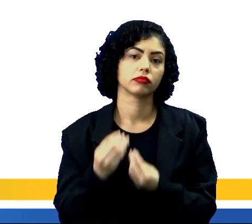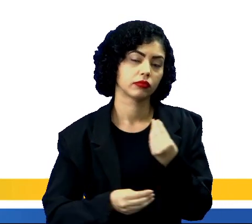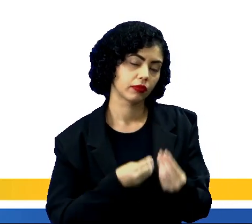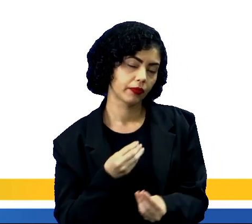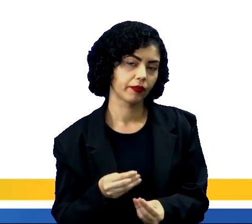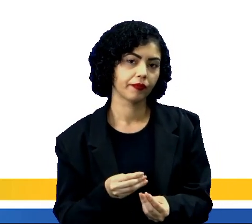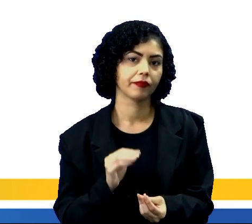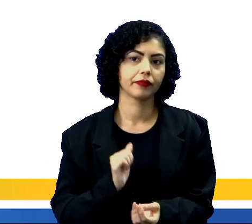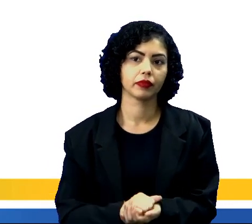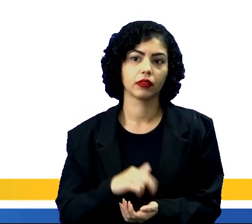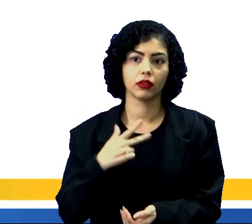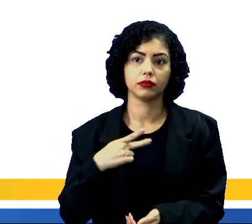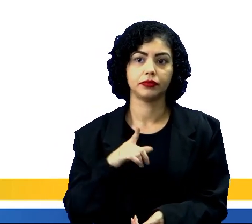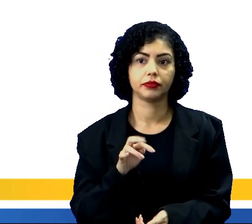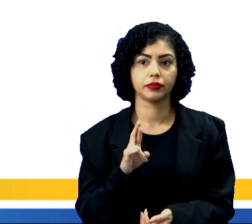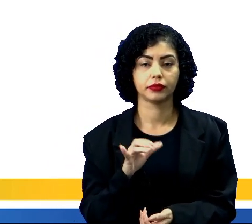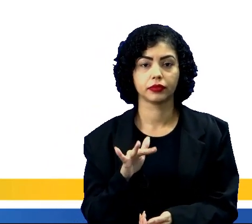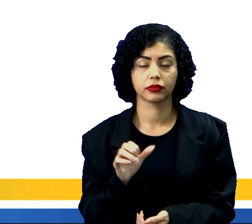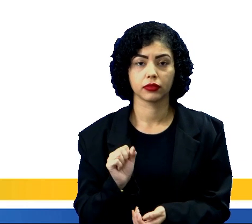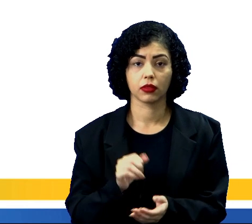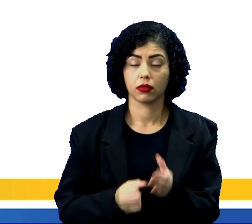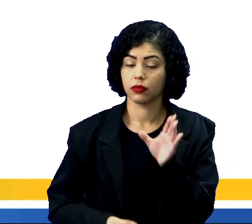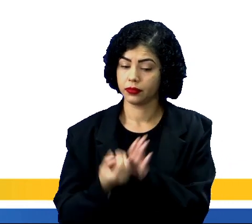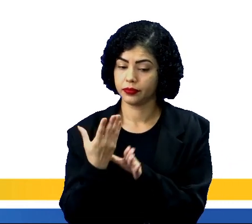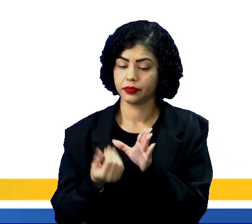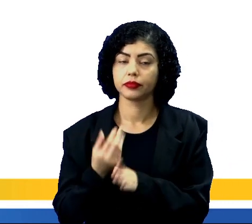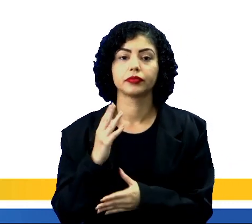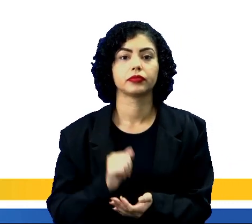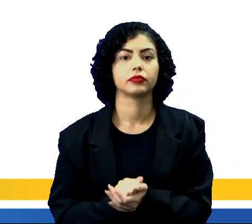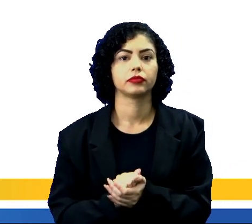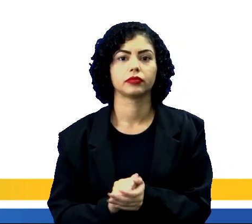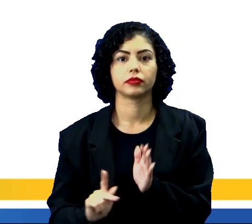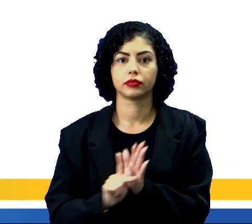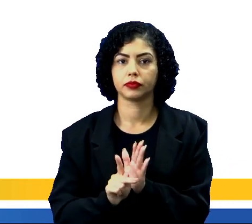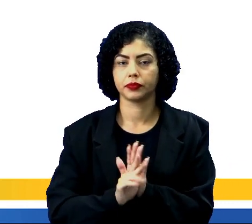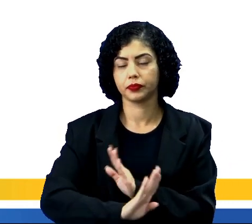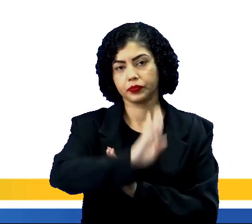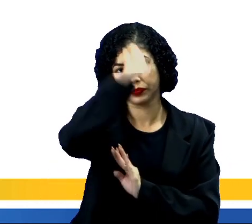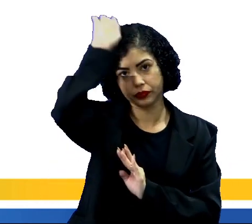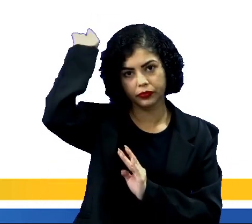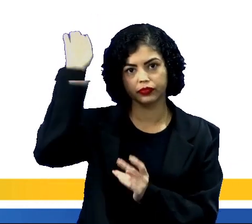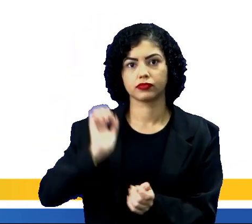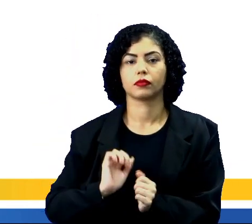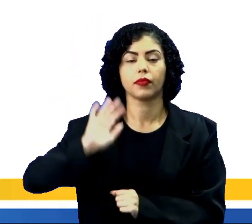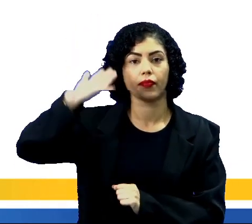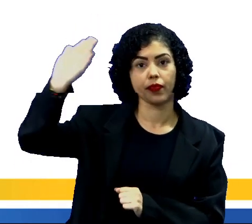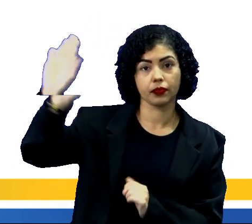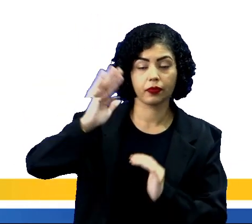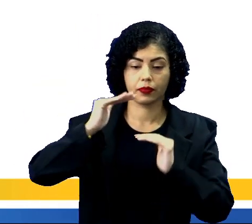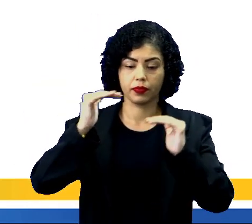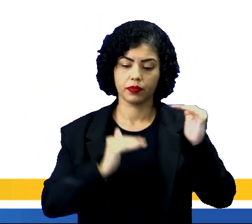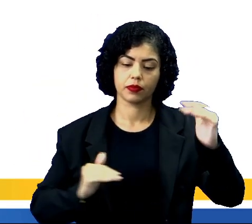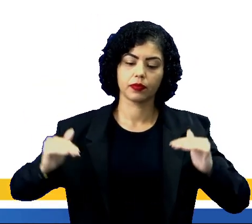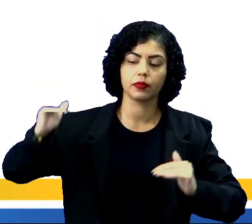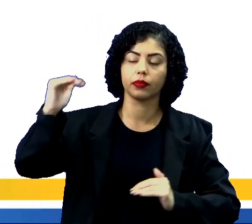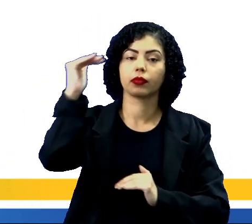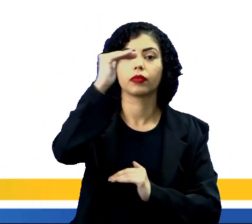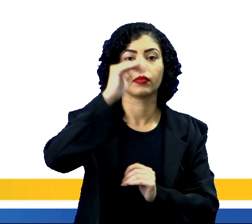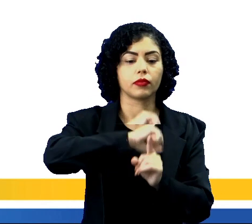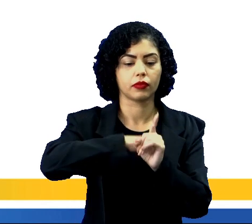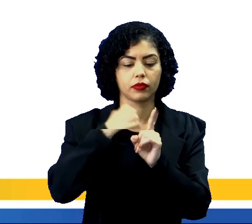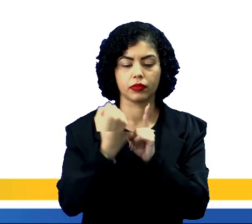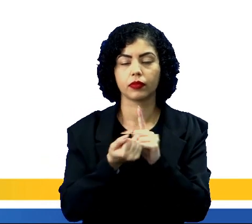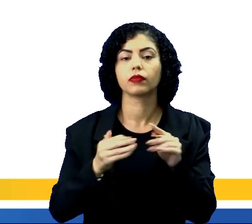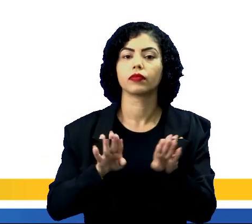os descendentes dos patrícios, que eram geralmente aqueles fundadores de Roma, estariam lá no topo dessa sociedade,